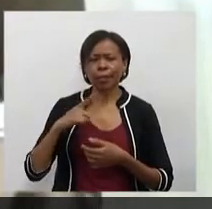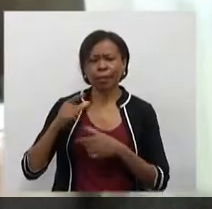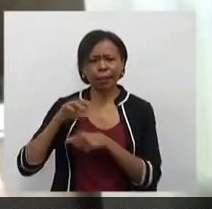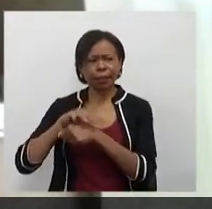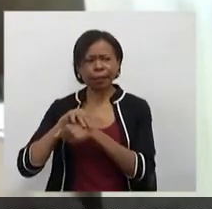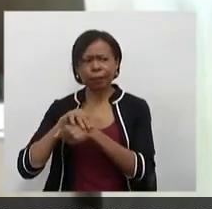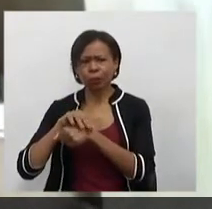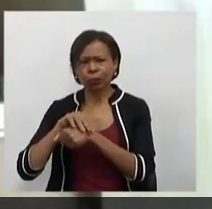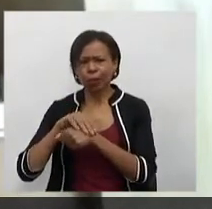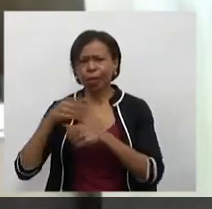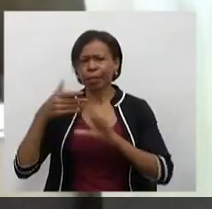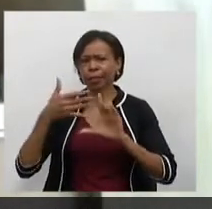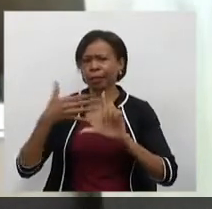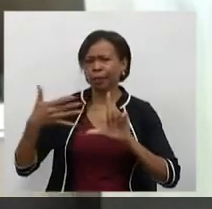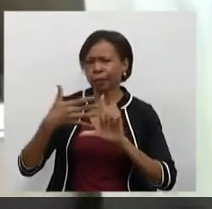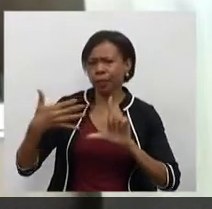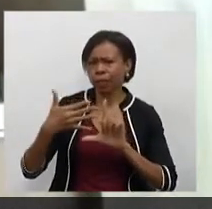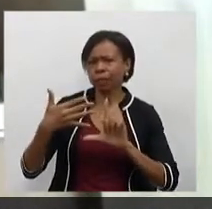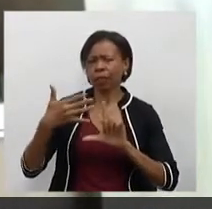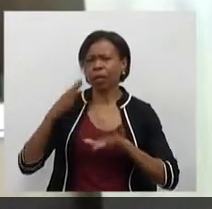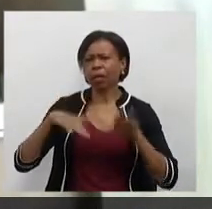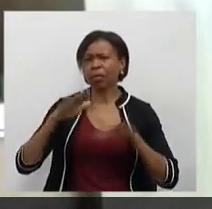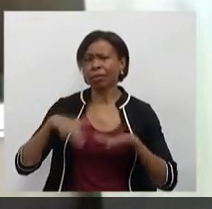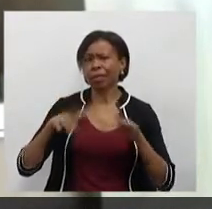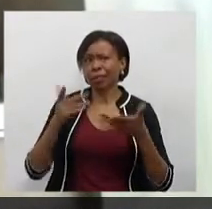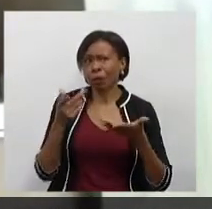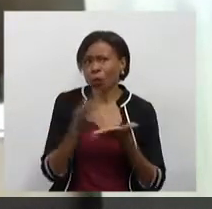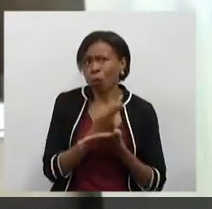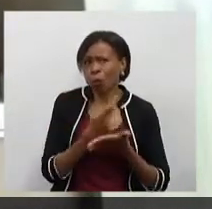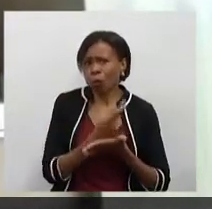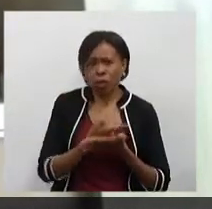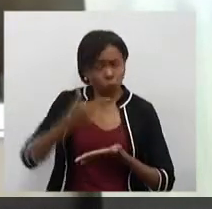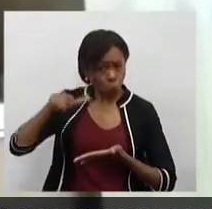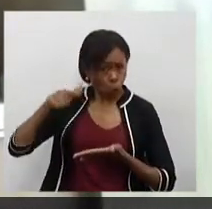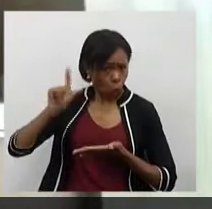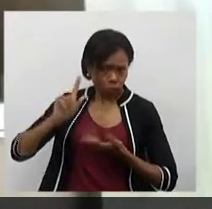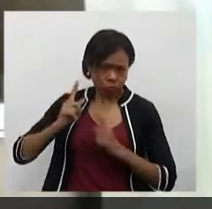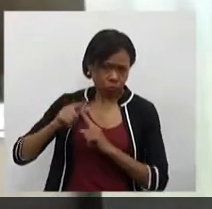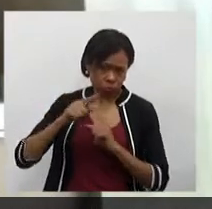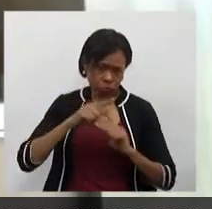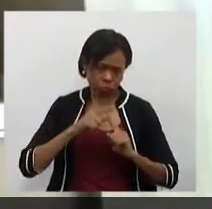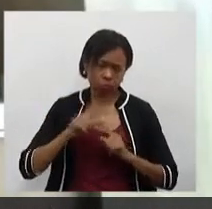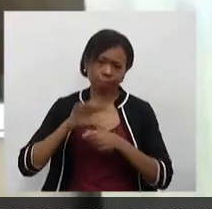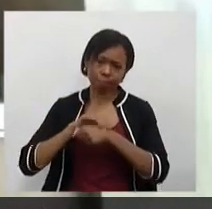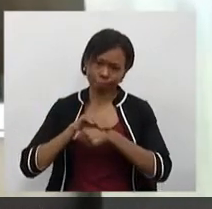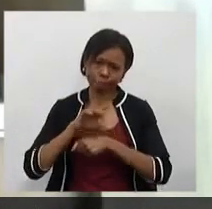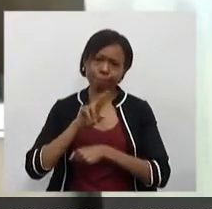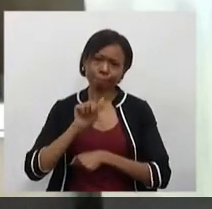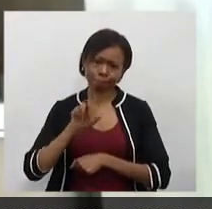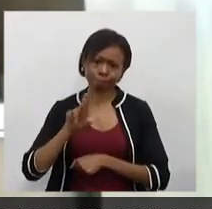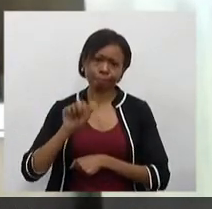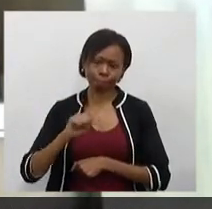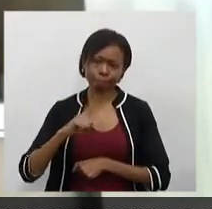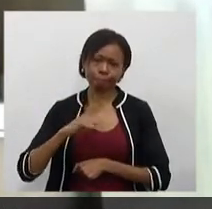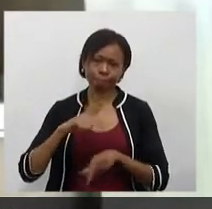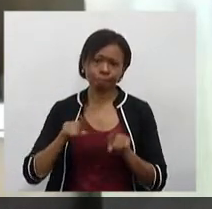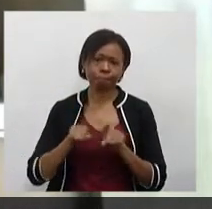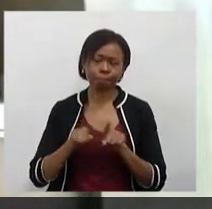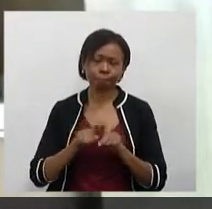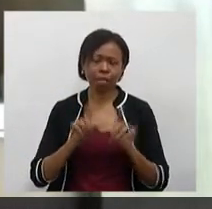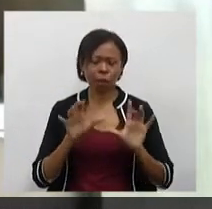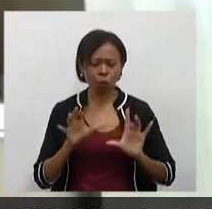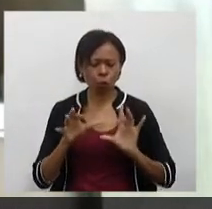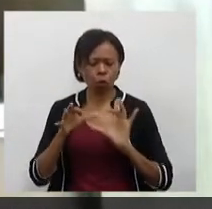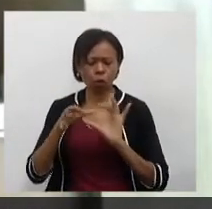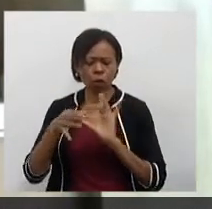erros inatos do metabolismo ou as outras doenças raras também, que é ligado